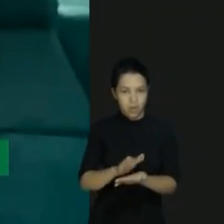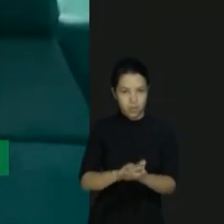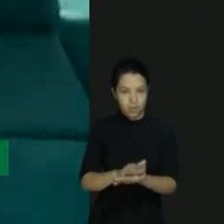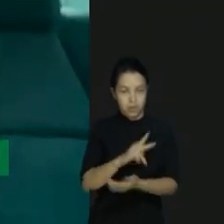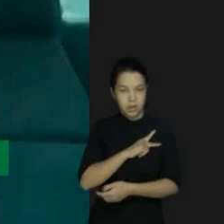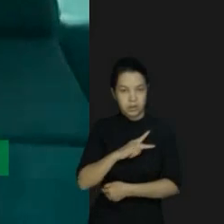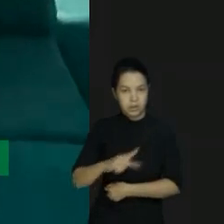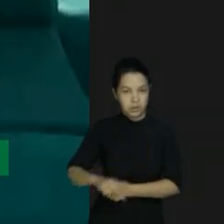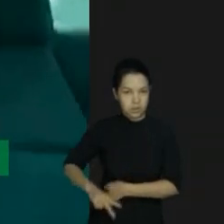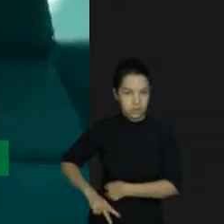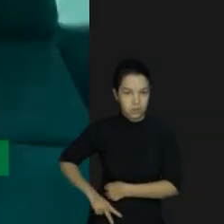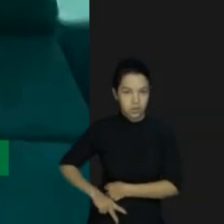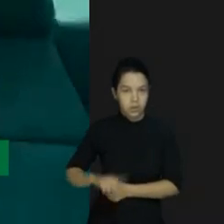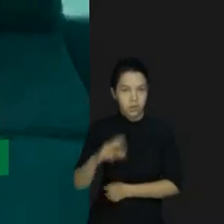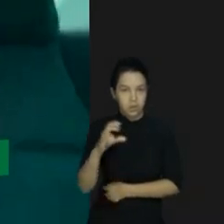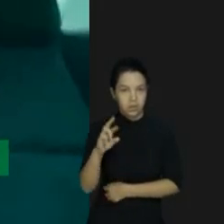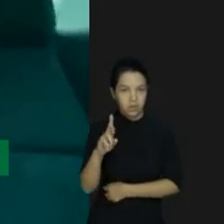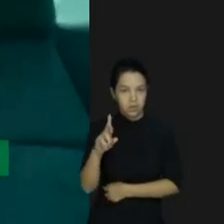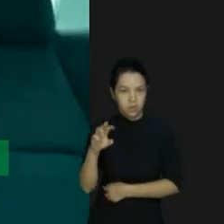sou corretor de imóveis,